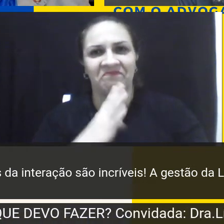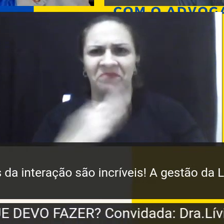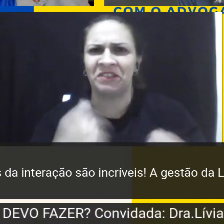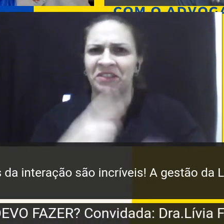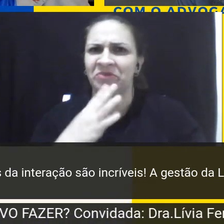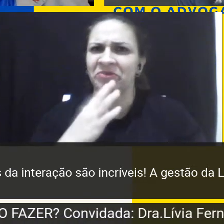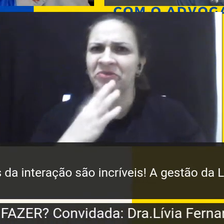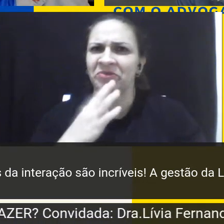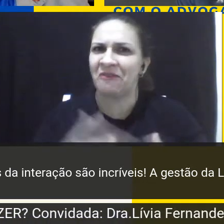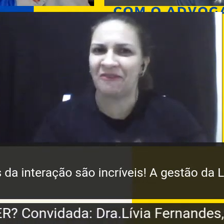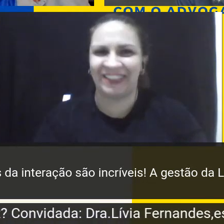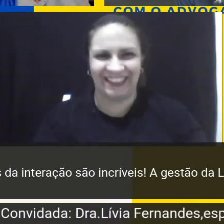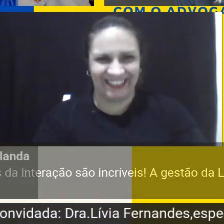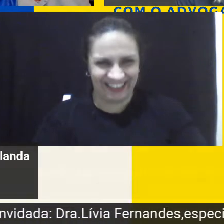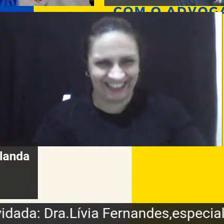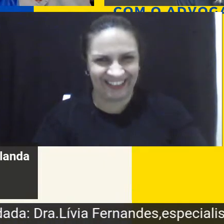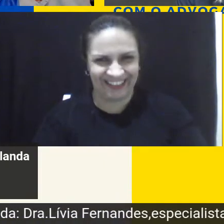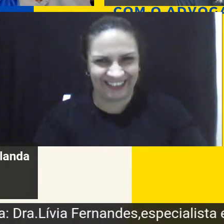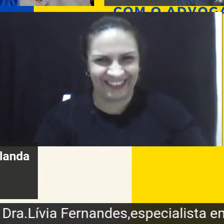na área.